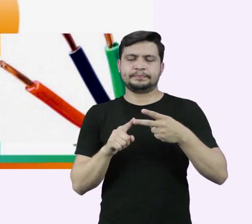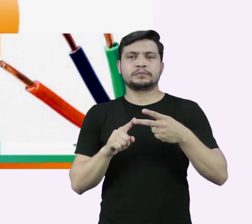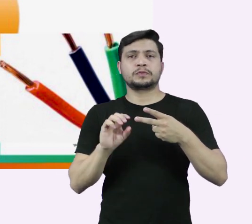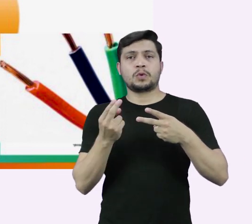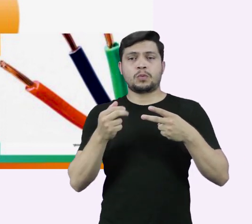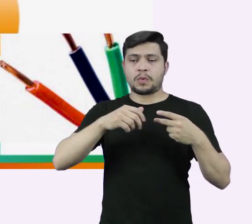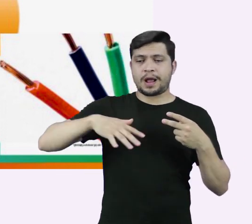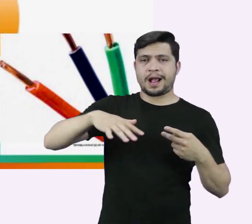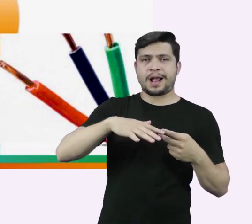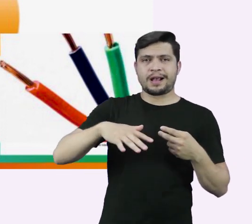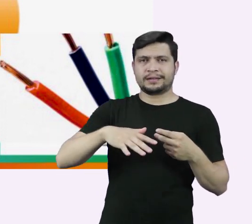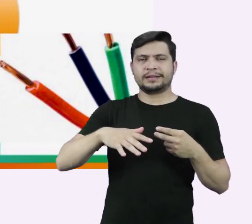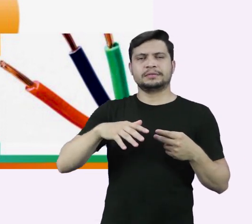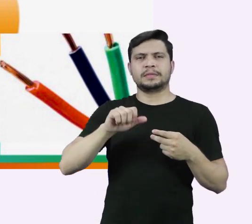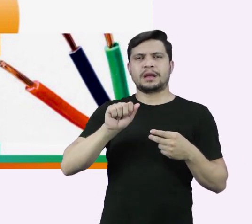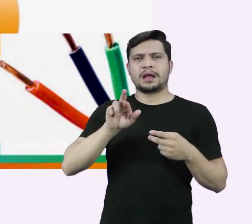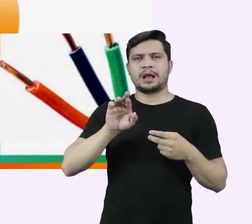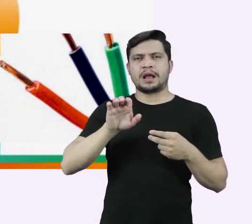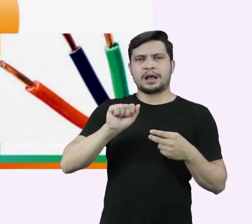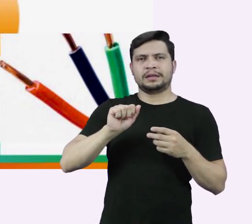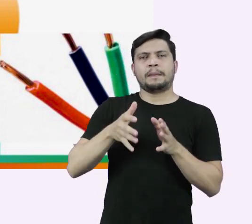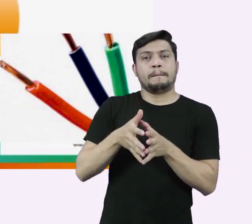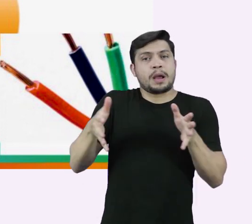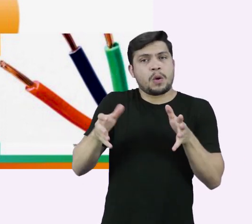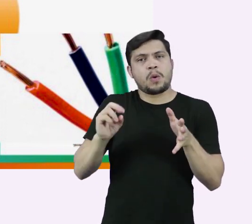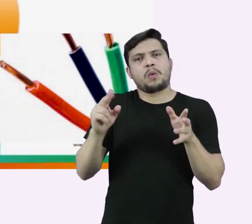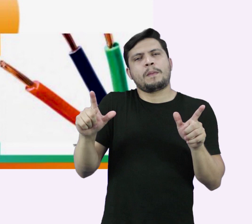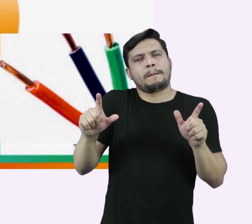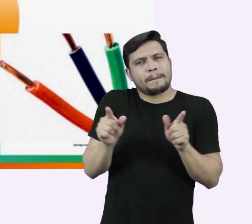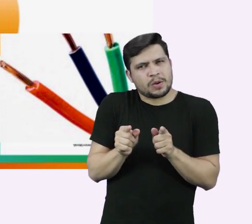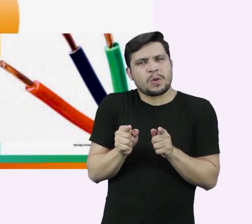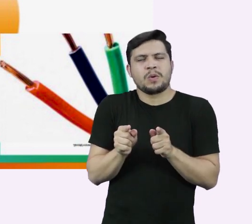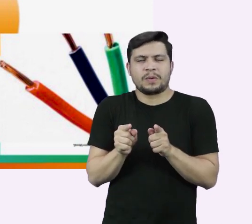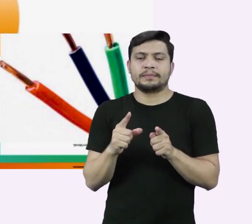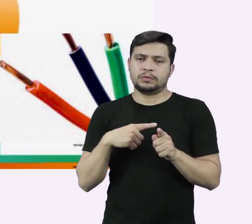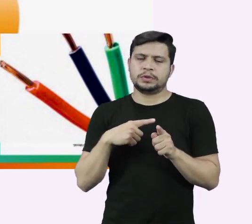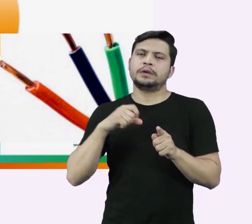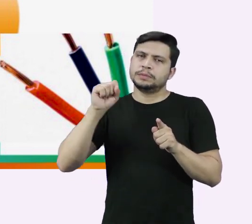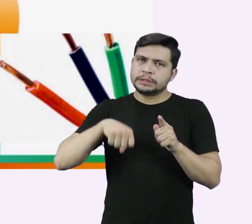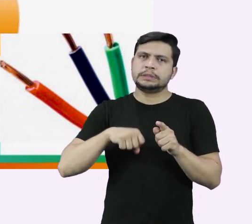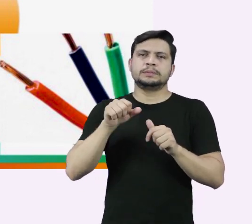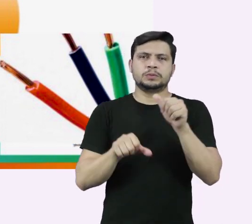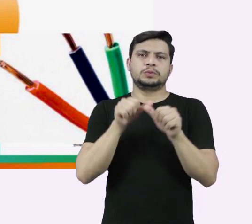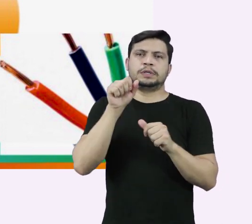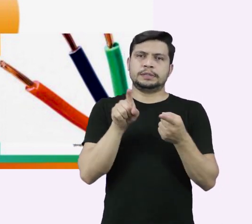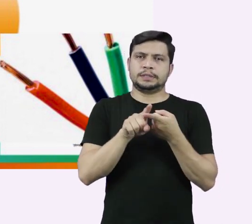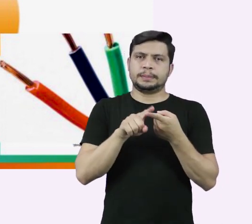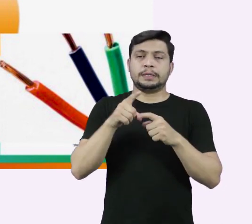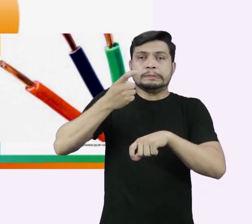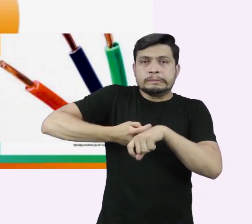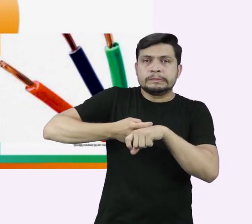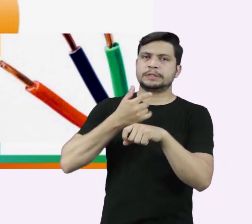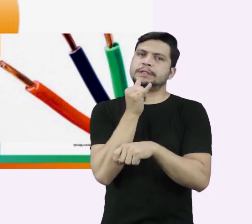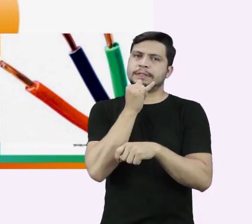ou diminuir a área. Eu tenho uma alteração nas propriedades da resistência, né? E essa alteração, no